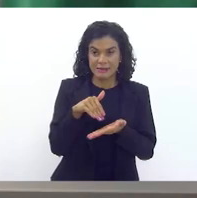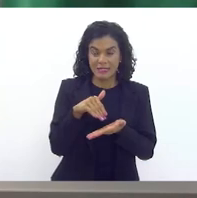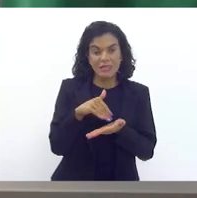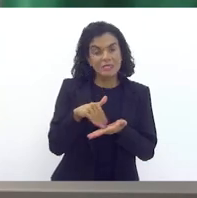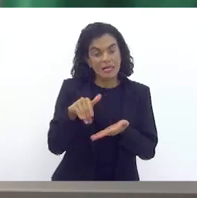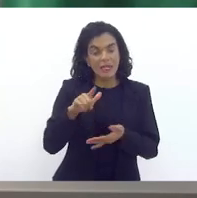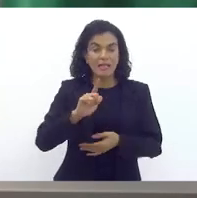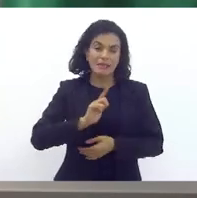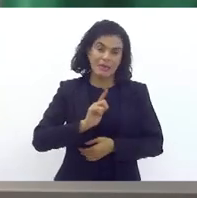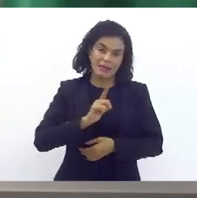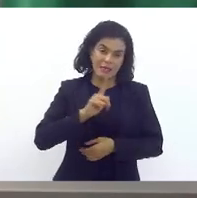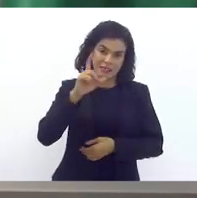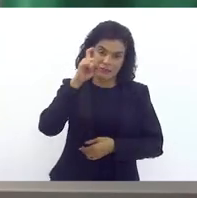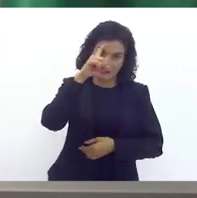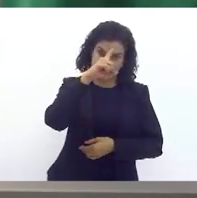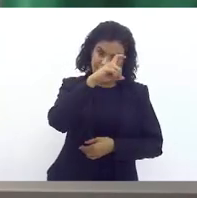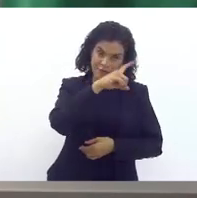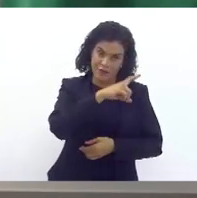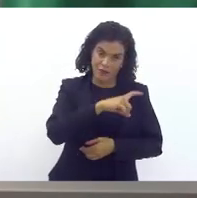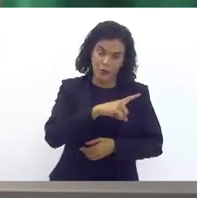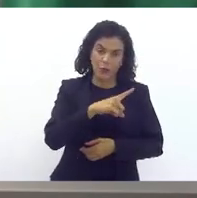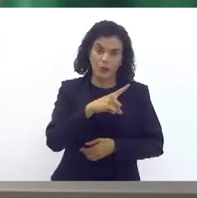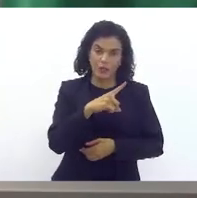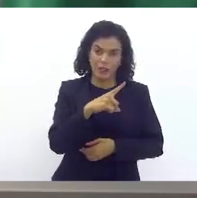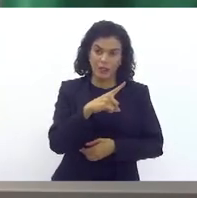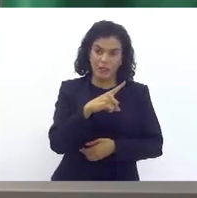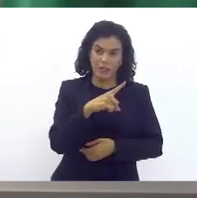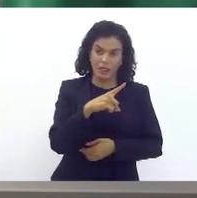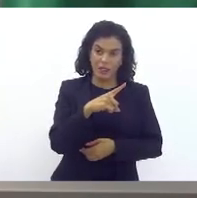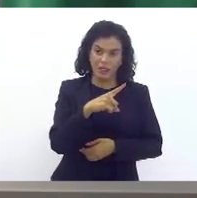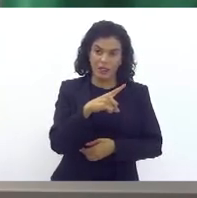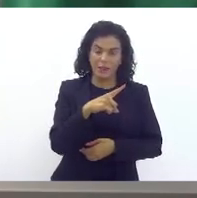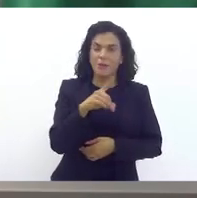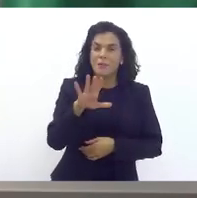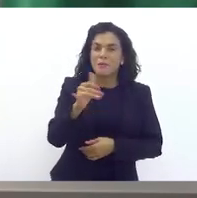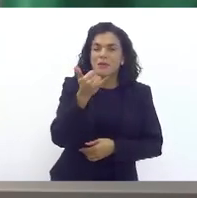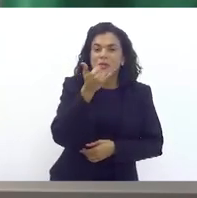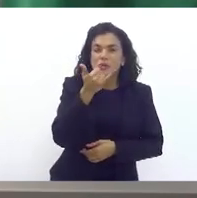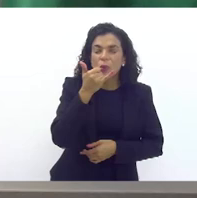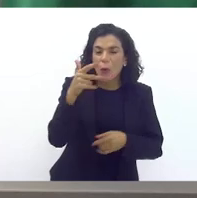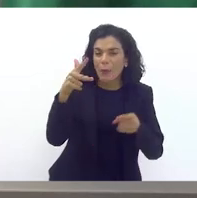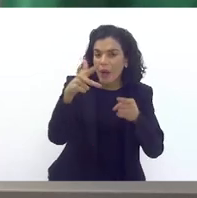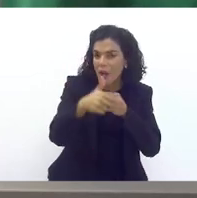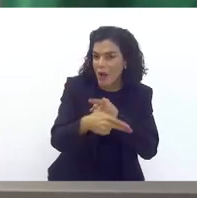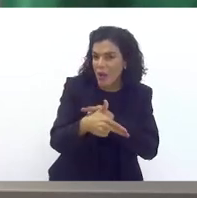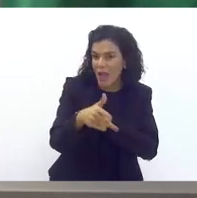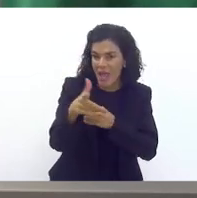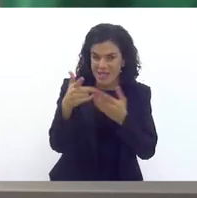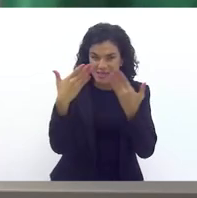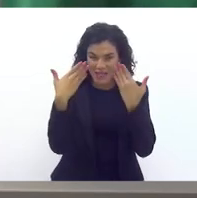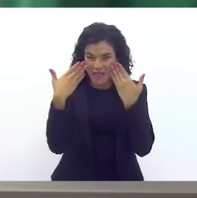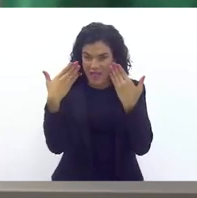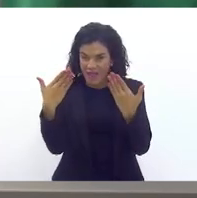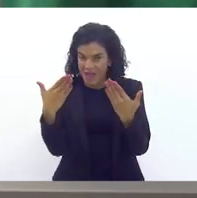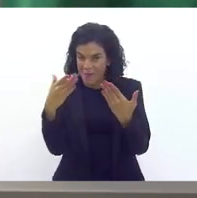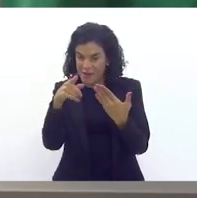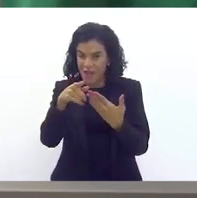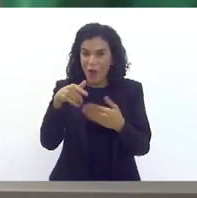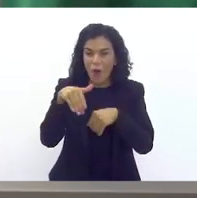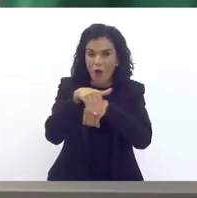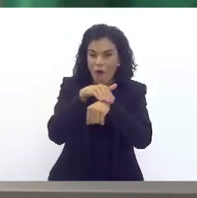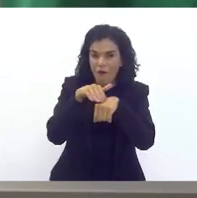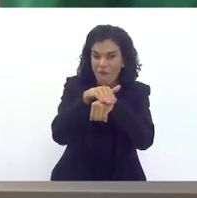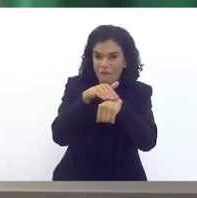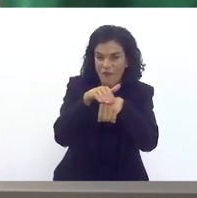tem dificuldade para abrir mão dessa... Desculpa me atropelar. Essa apresentação, essa